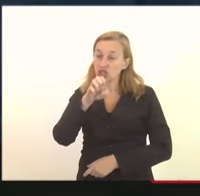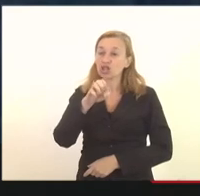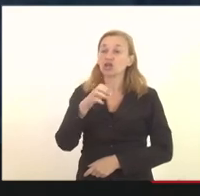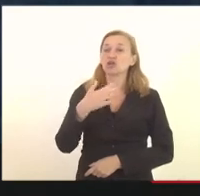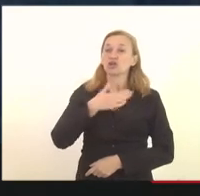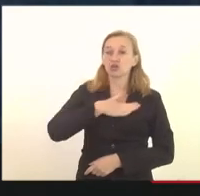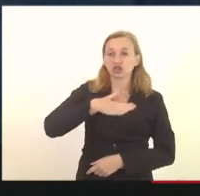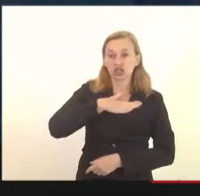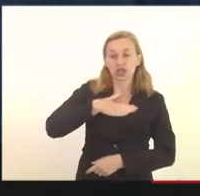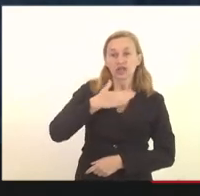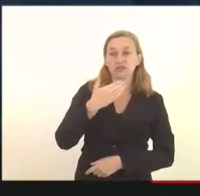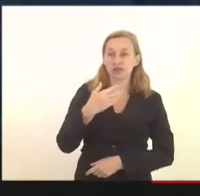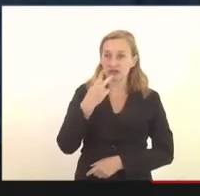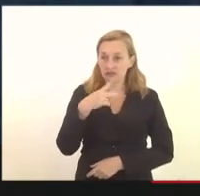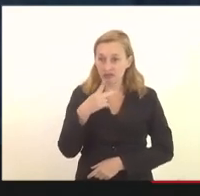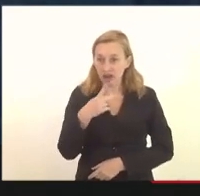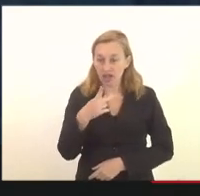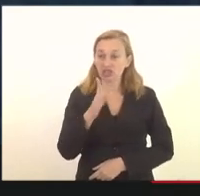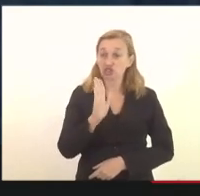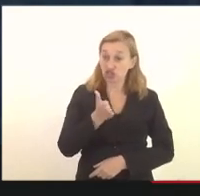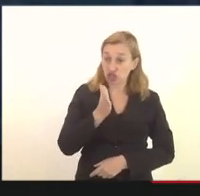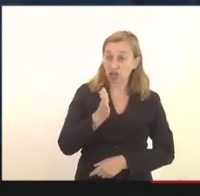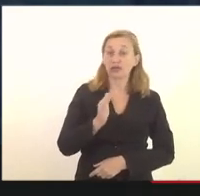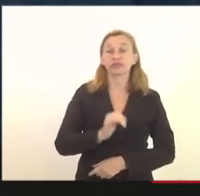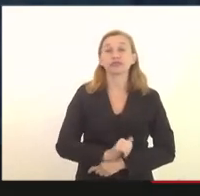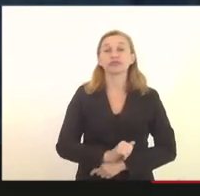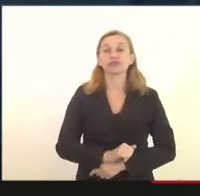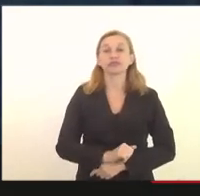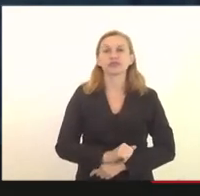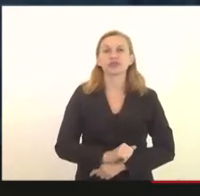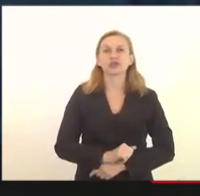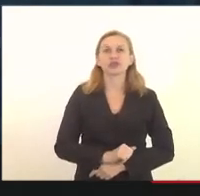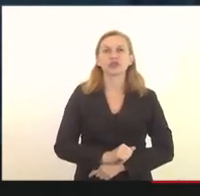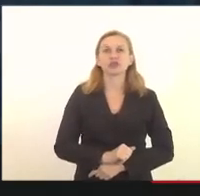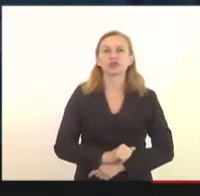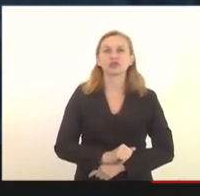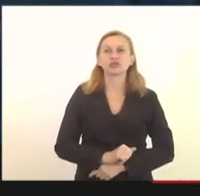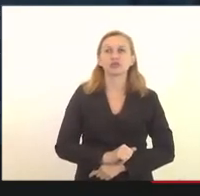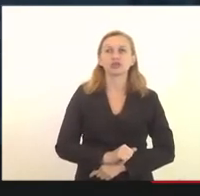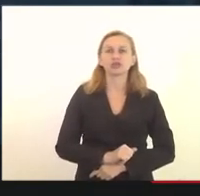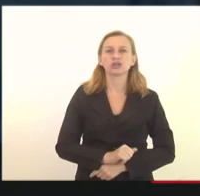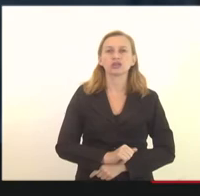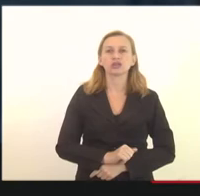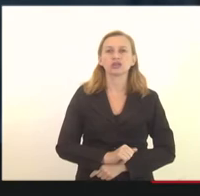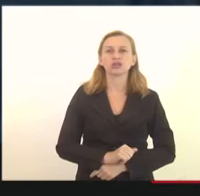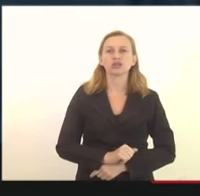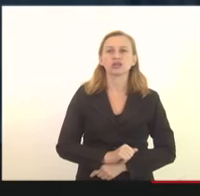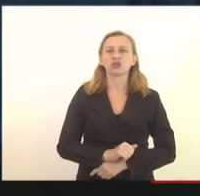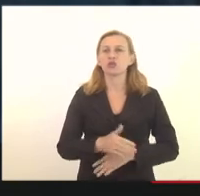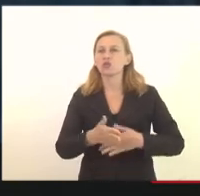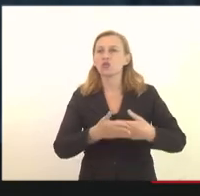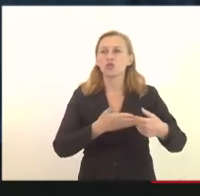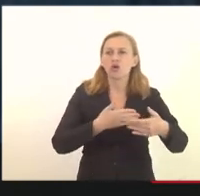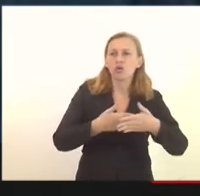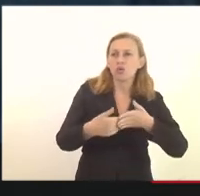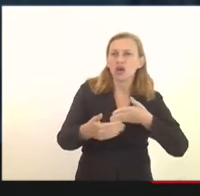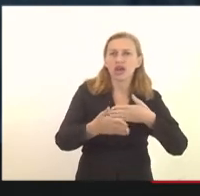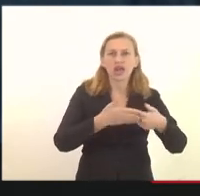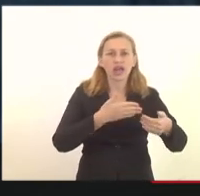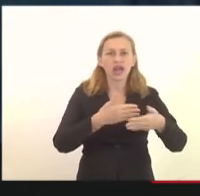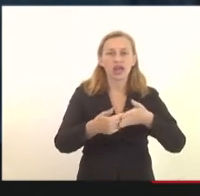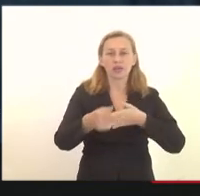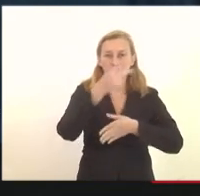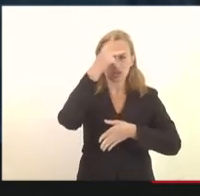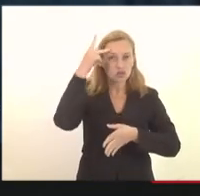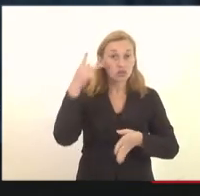está em poder da comissão sobre o Comperge, ficasse acessível a qualquer membro dela ou